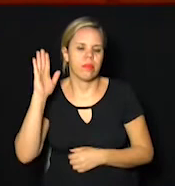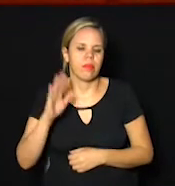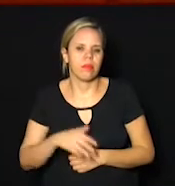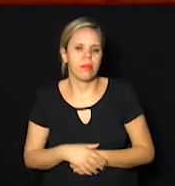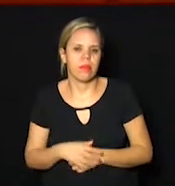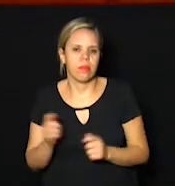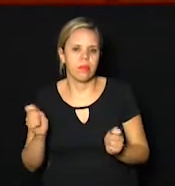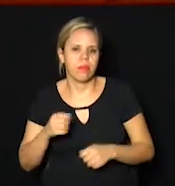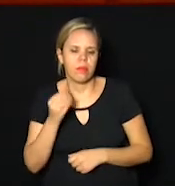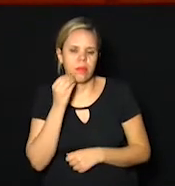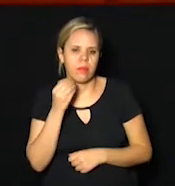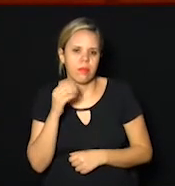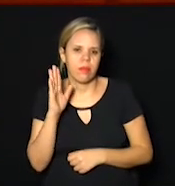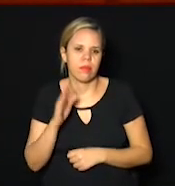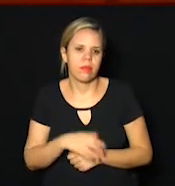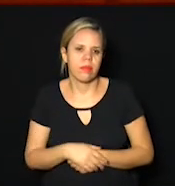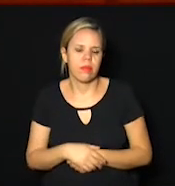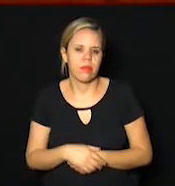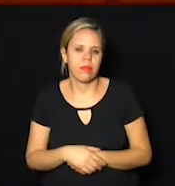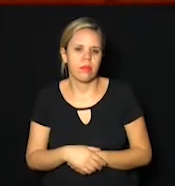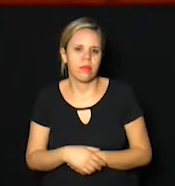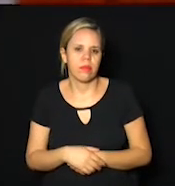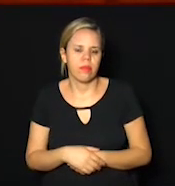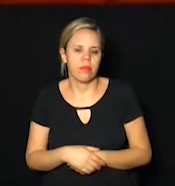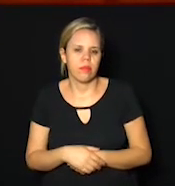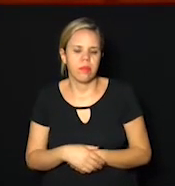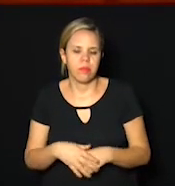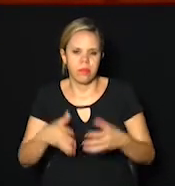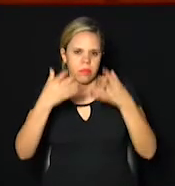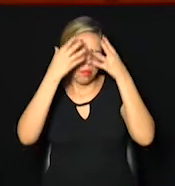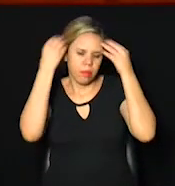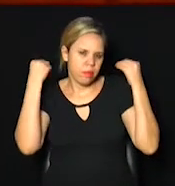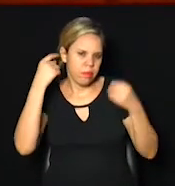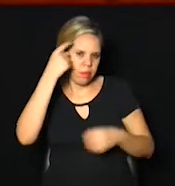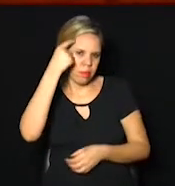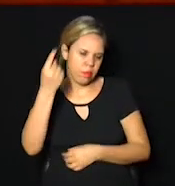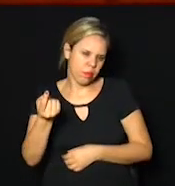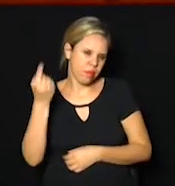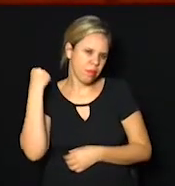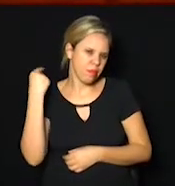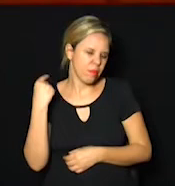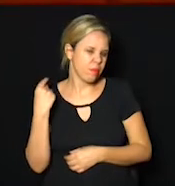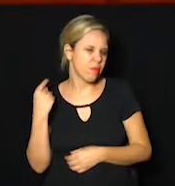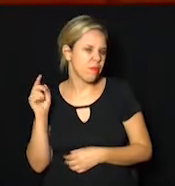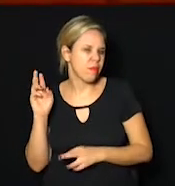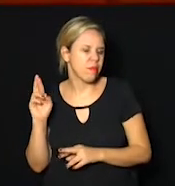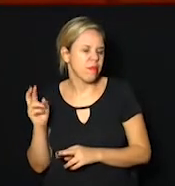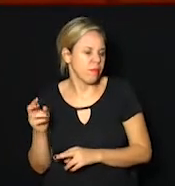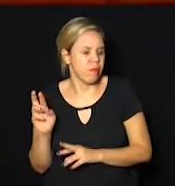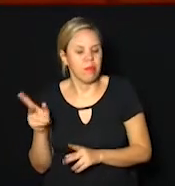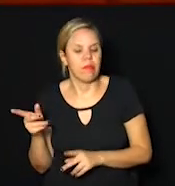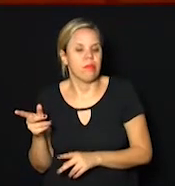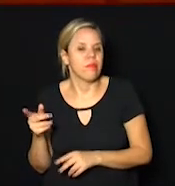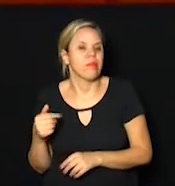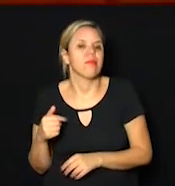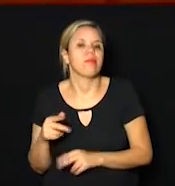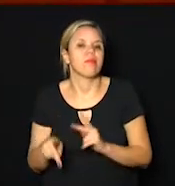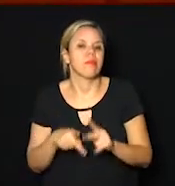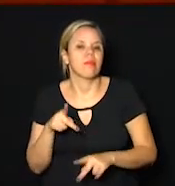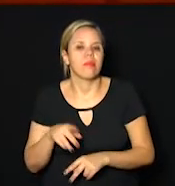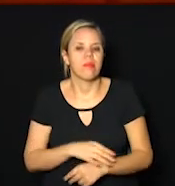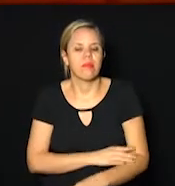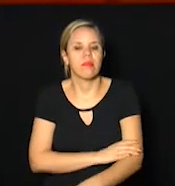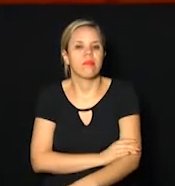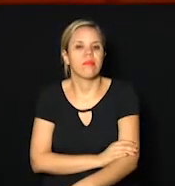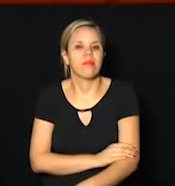é muito maior, gente. Então, esqueçam aquela ideia e ultimamente, esses caras têm